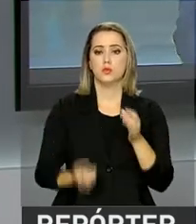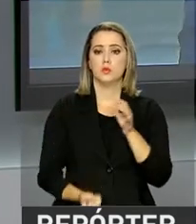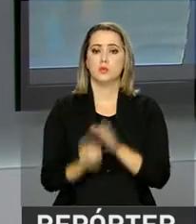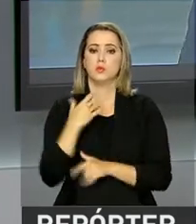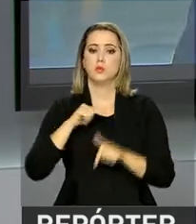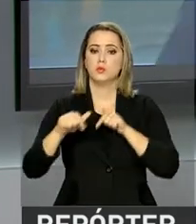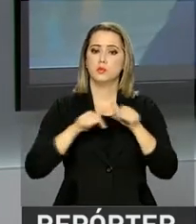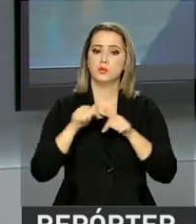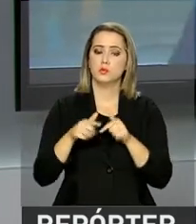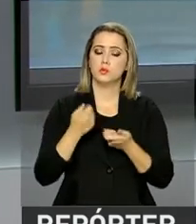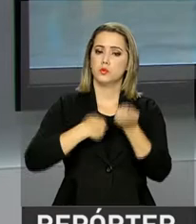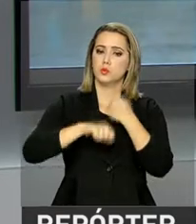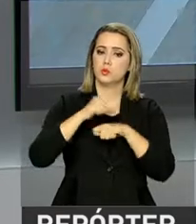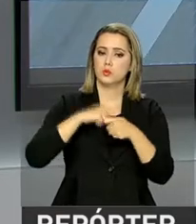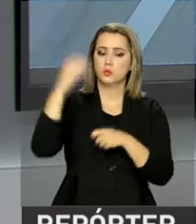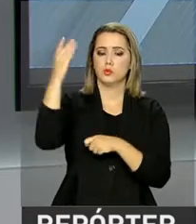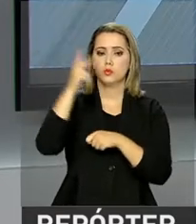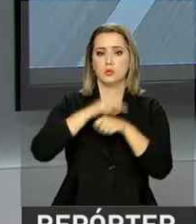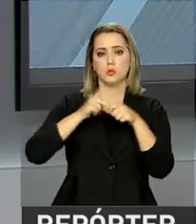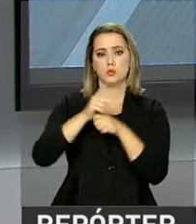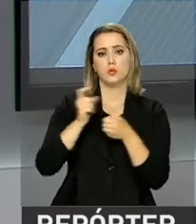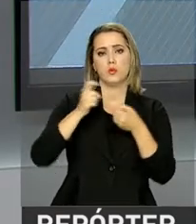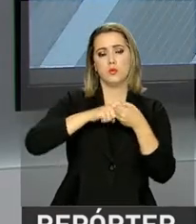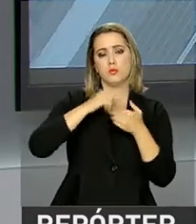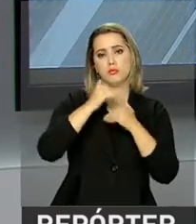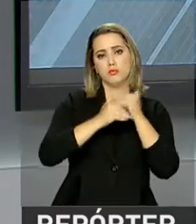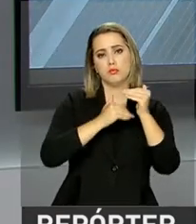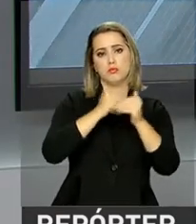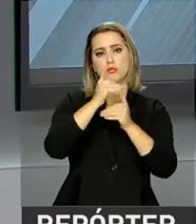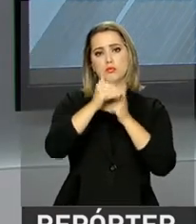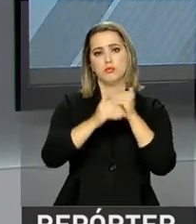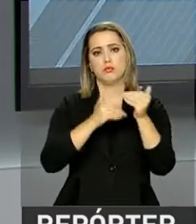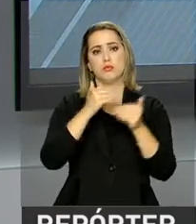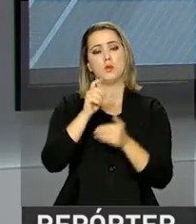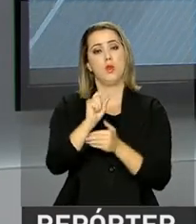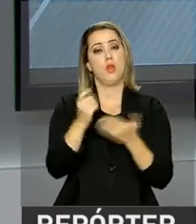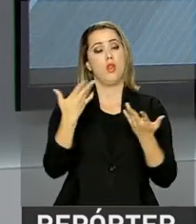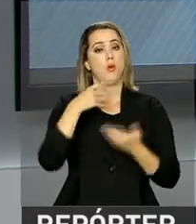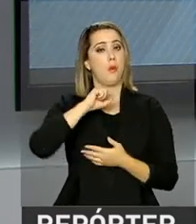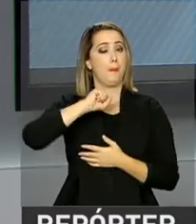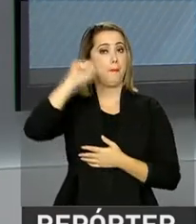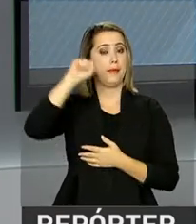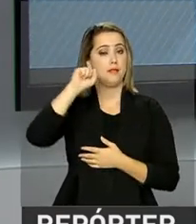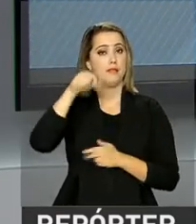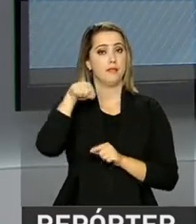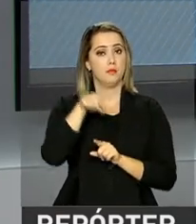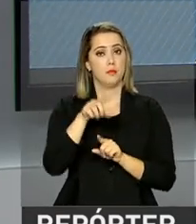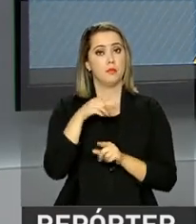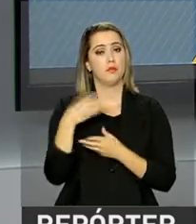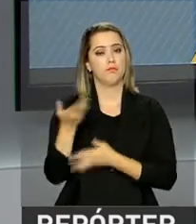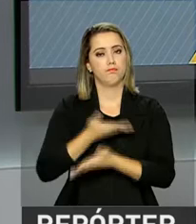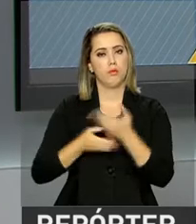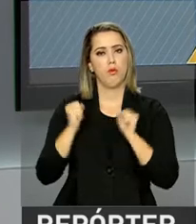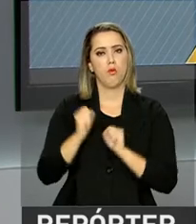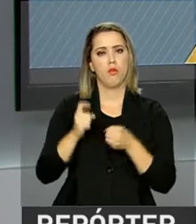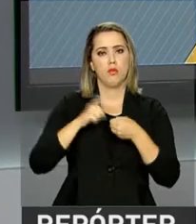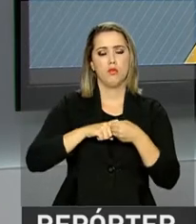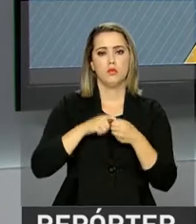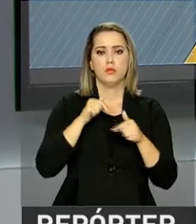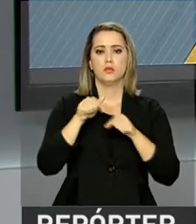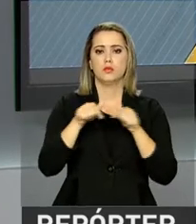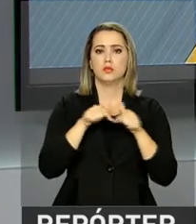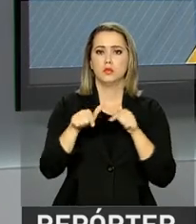empregos. A economia do país começa a retomar o fôlego. No mês de abril, o mercado brasileiro voltou a